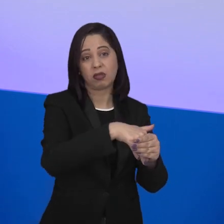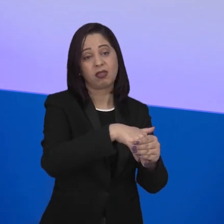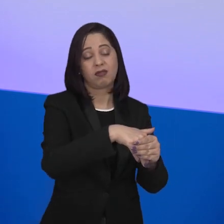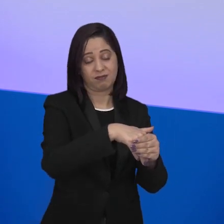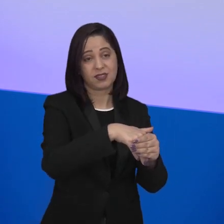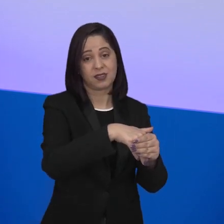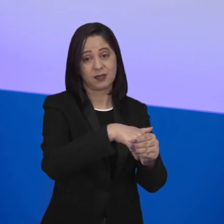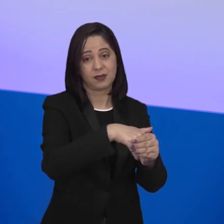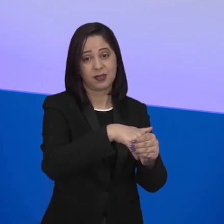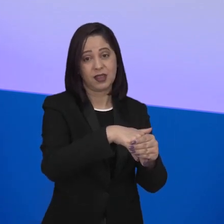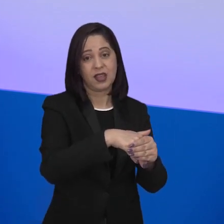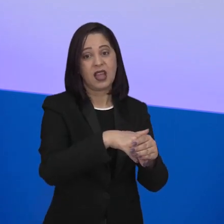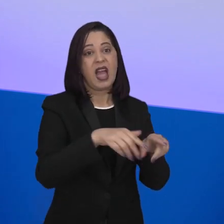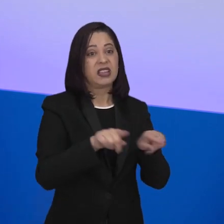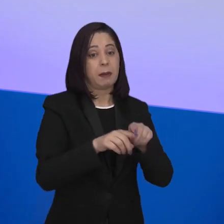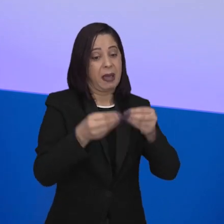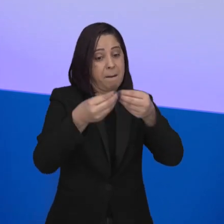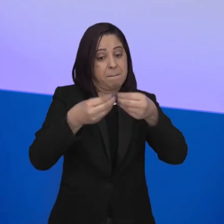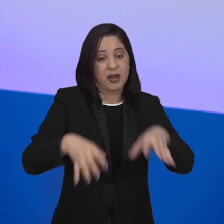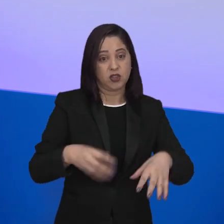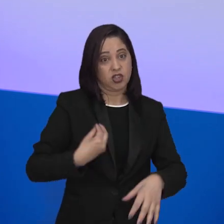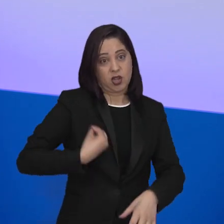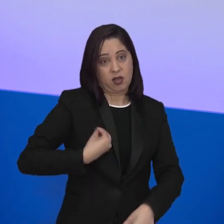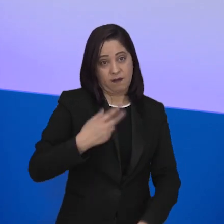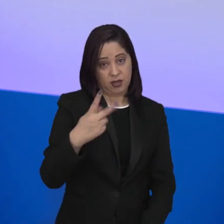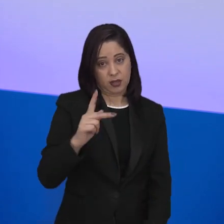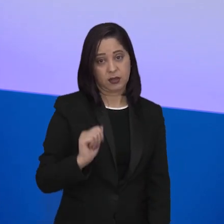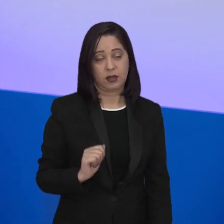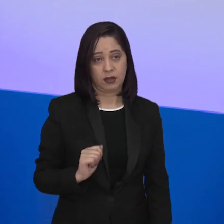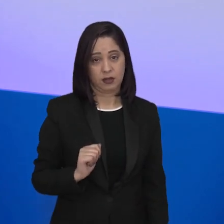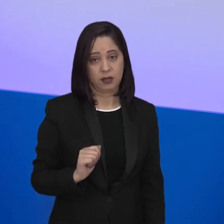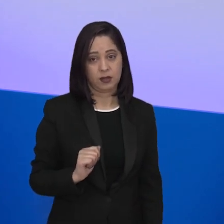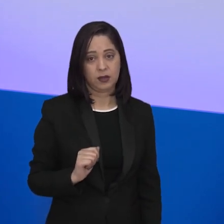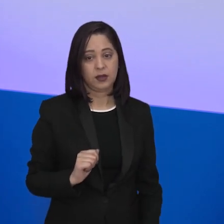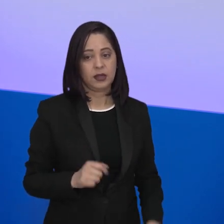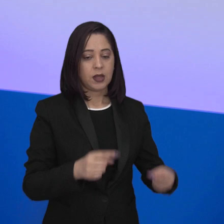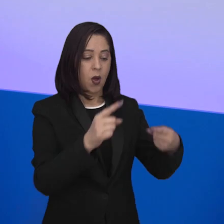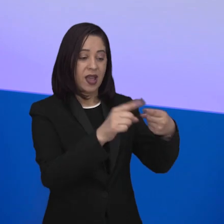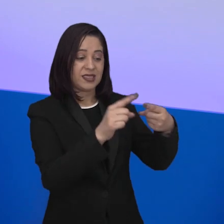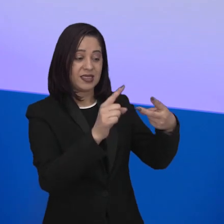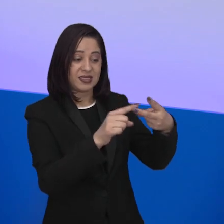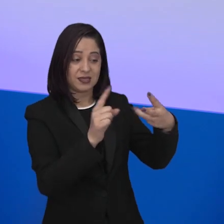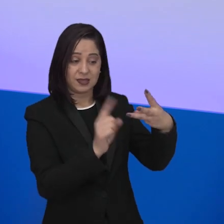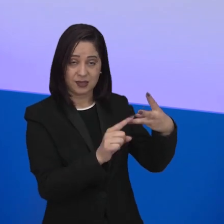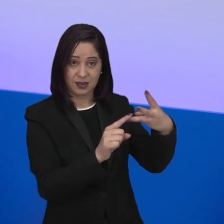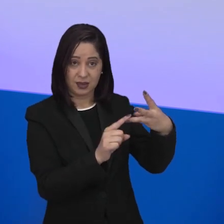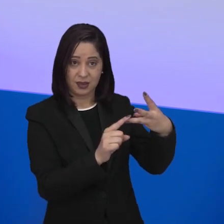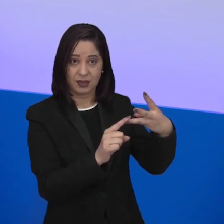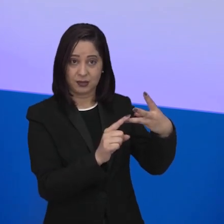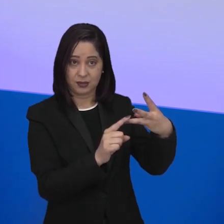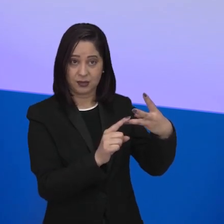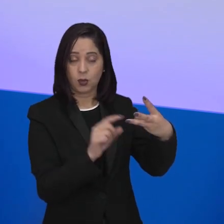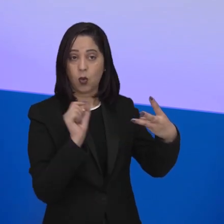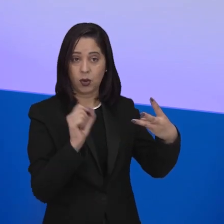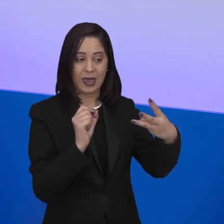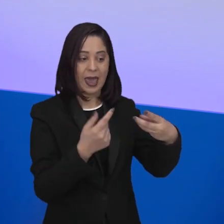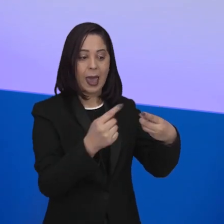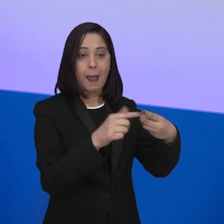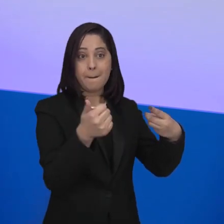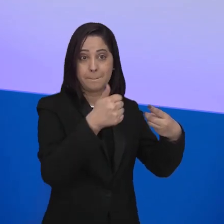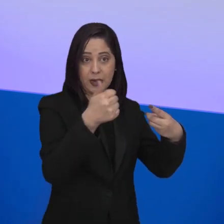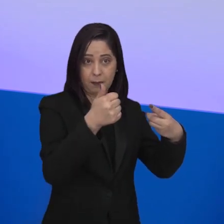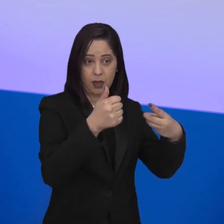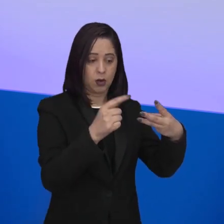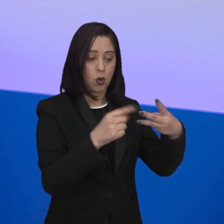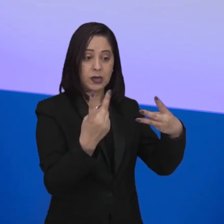com vários reflexos da sua vida civil, seus atos da vida civil, né? É importante dizer que essas 3 eleições, elas contam